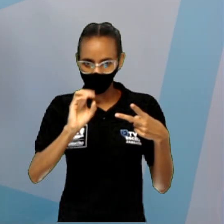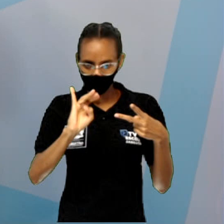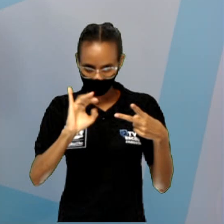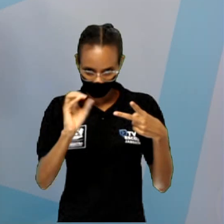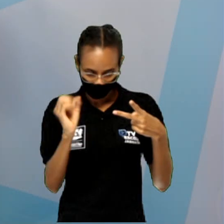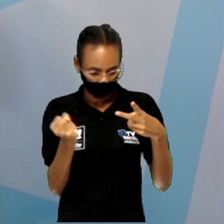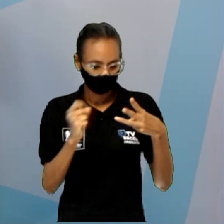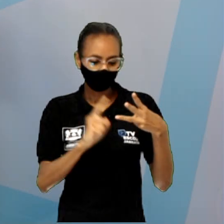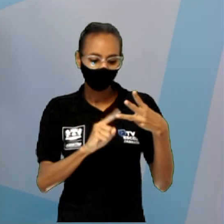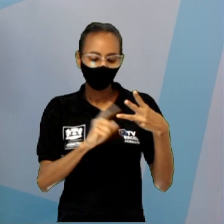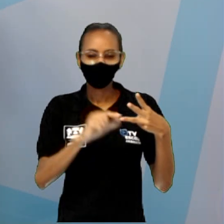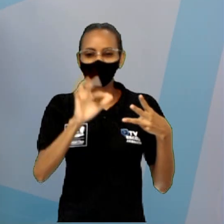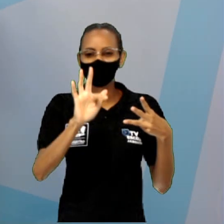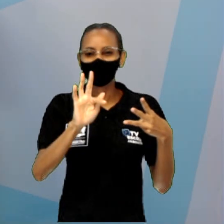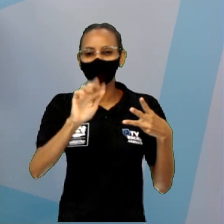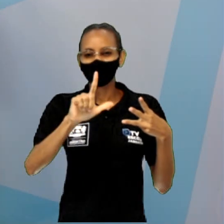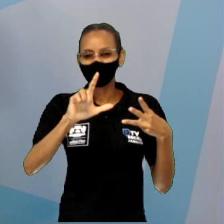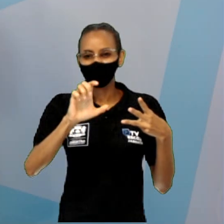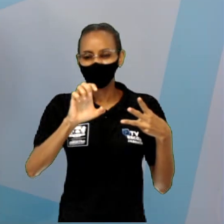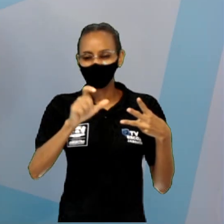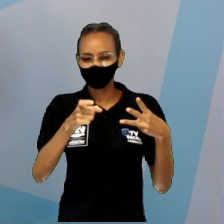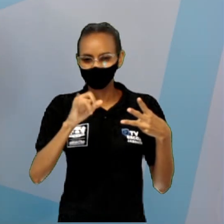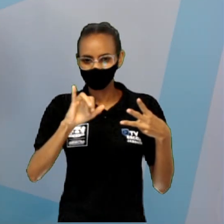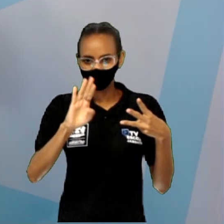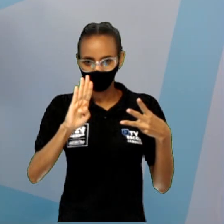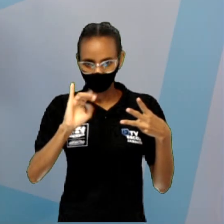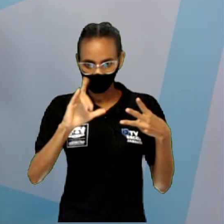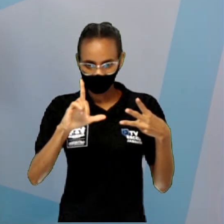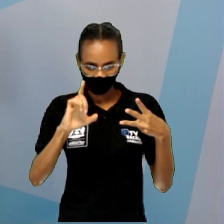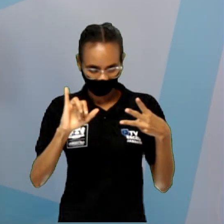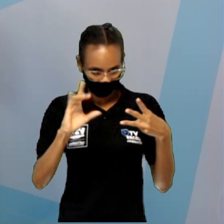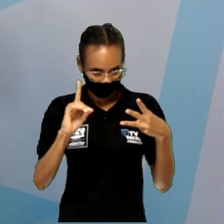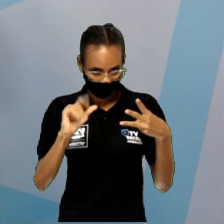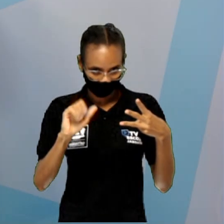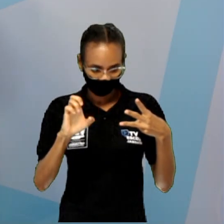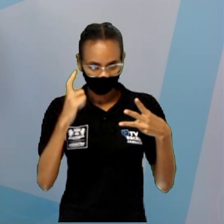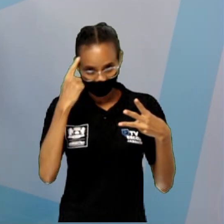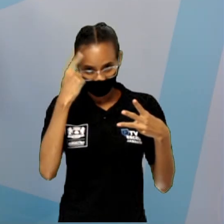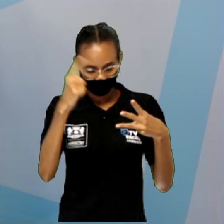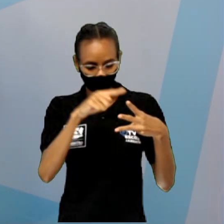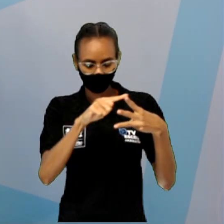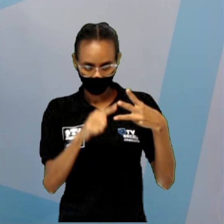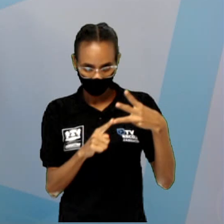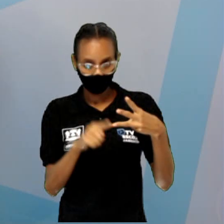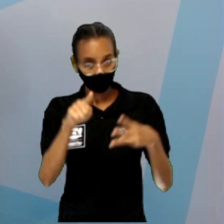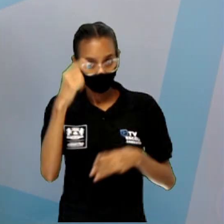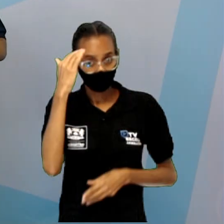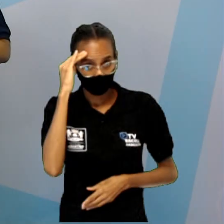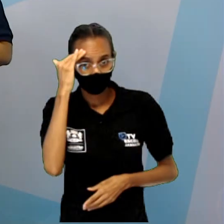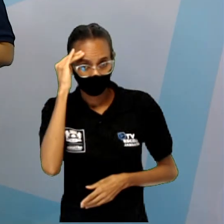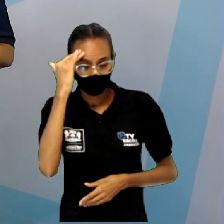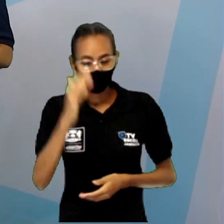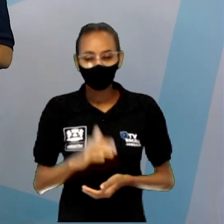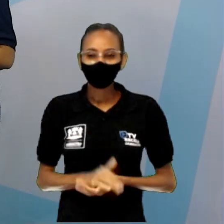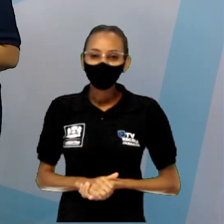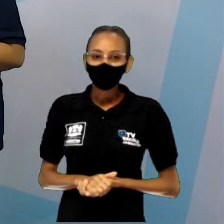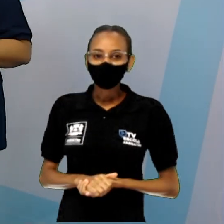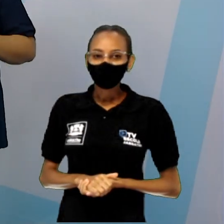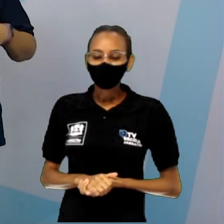vai avaliar de acordo com o local que você encontrar. Tá certo? Todo mundo entendeu? Então, olha